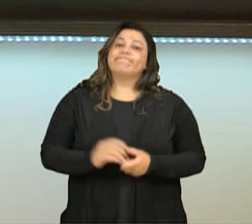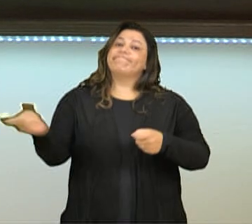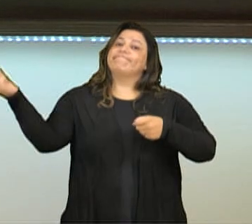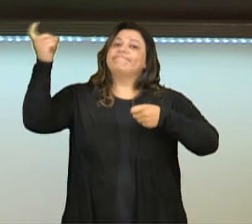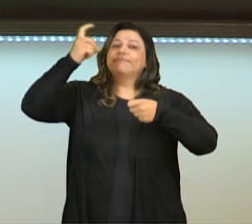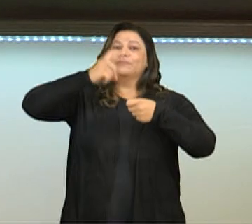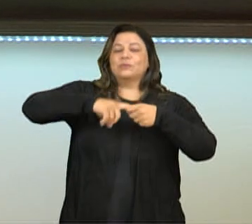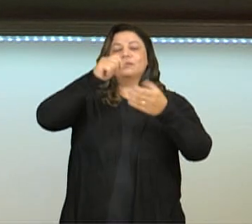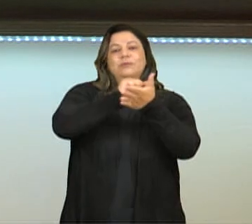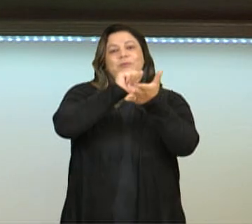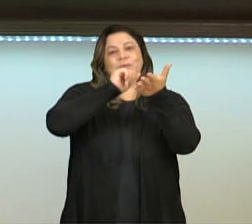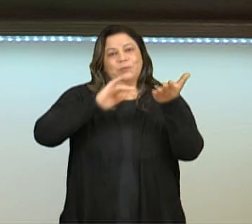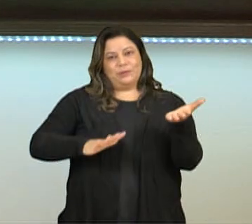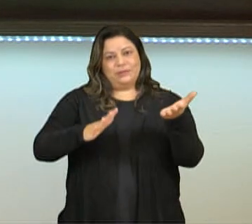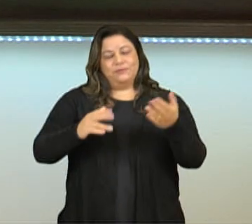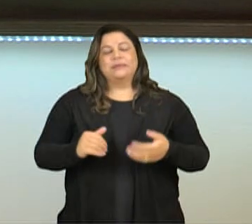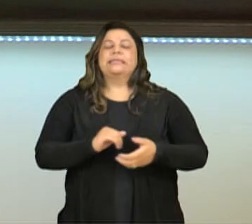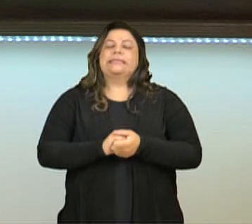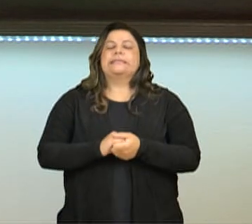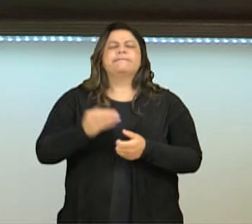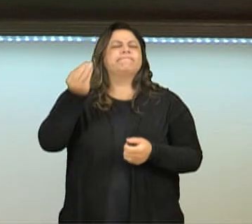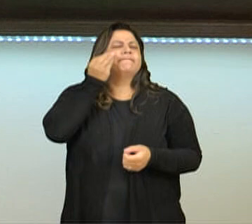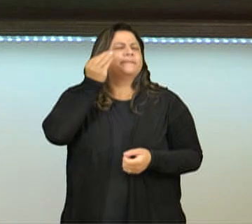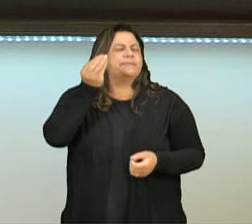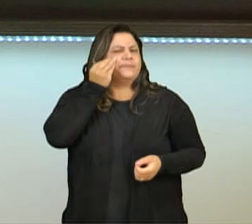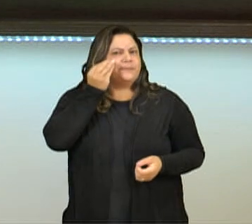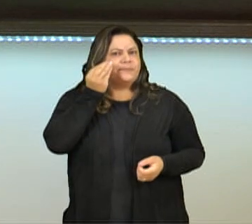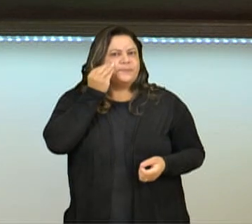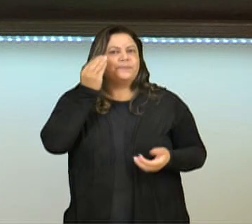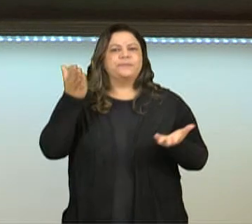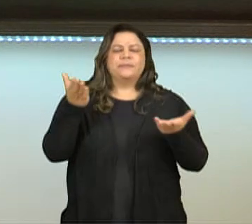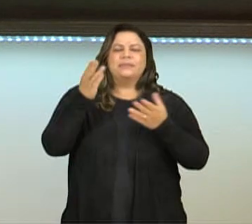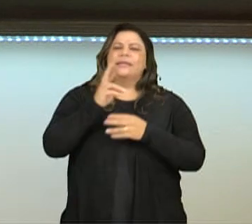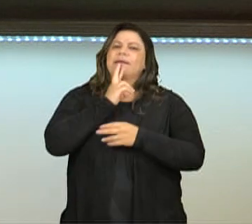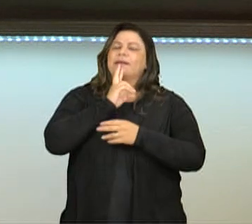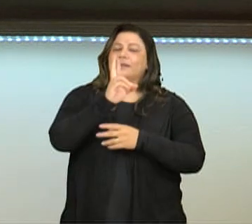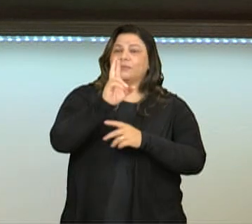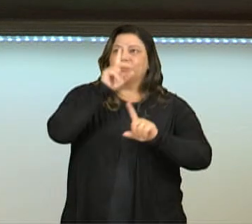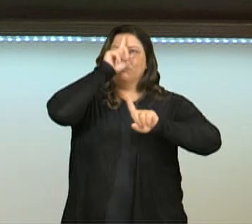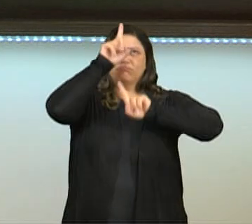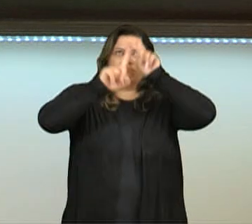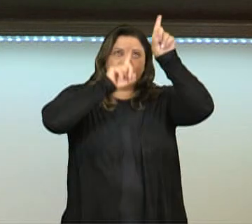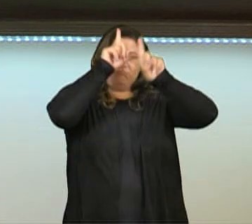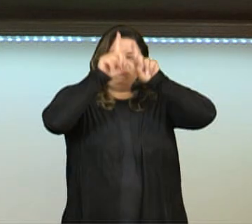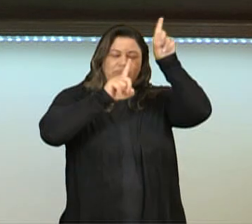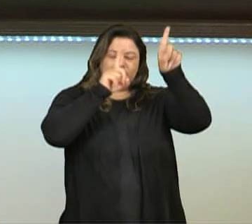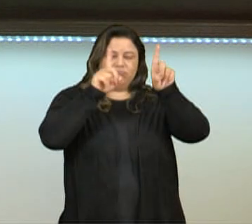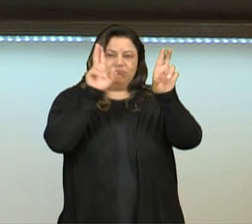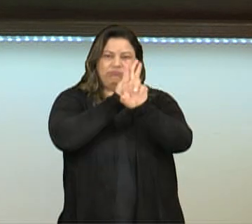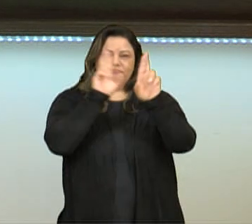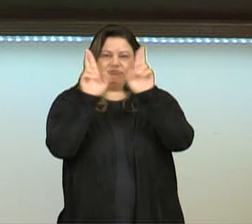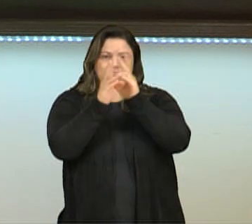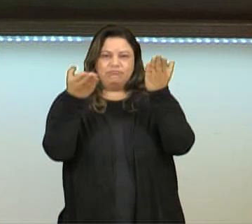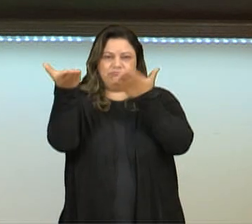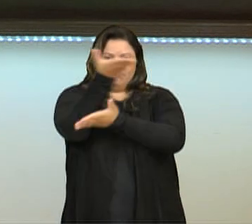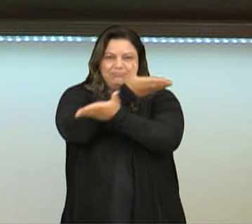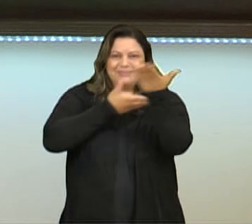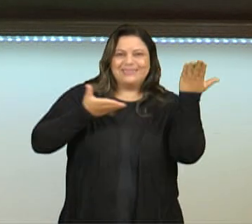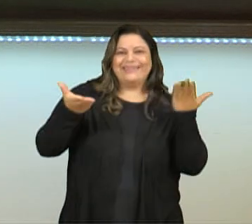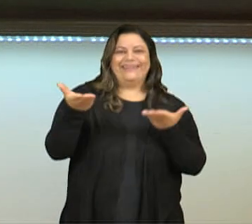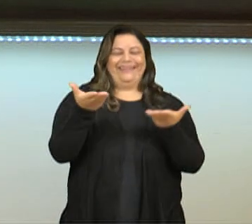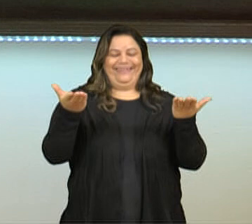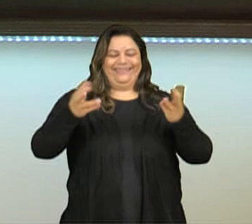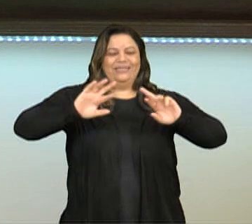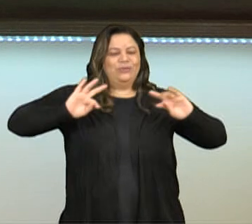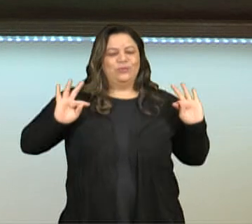voltamos com a atividade, vamos tentar colocar juntos aí as nossas ideias em relação ao que foi perguntado, né? Claro que na hora